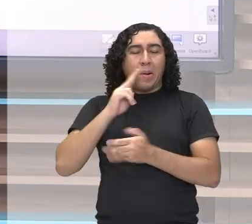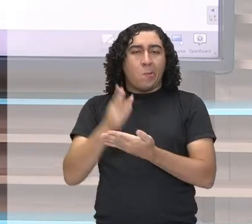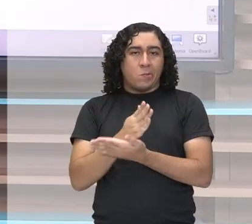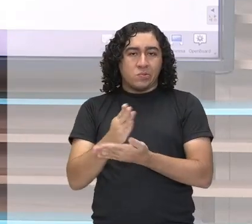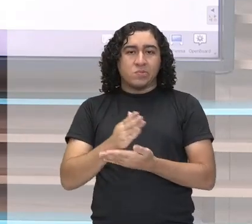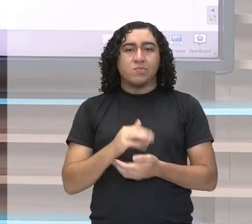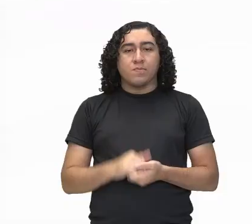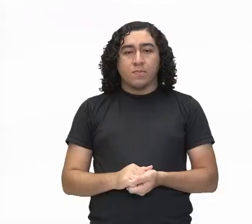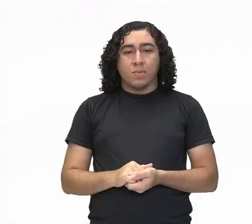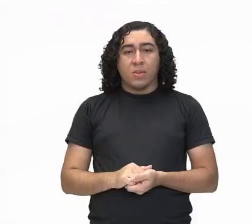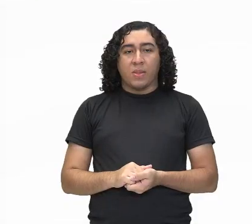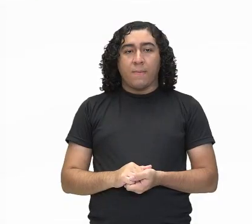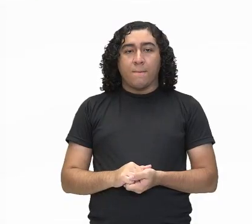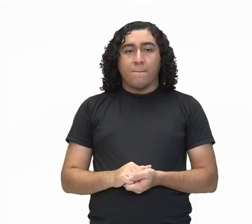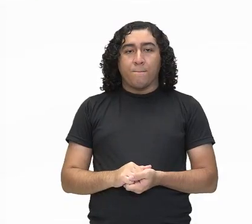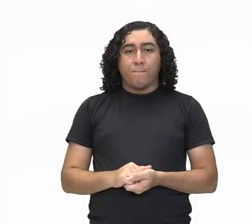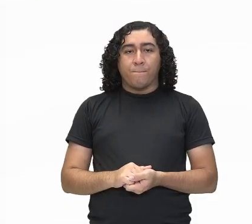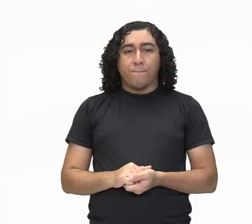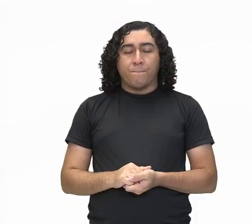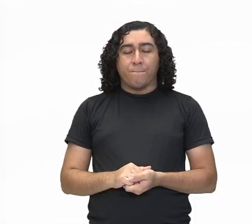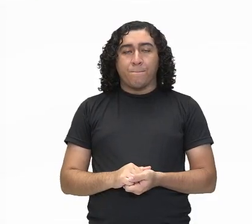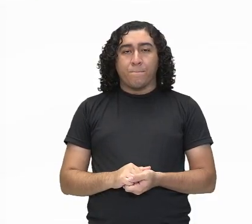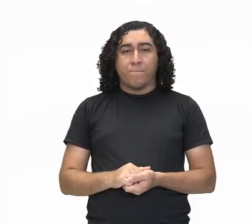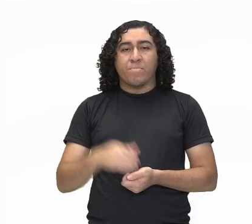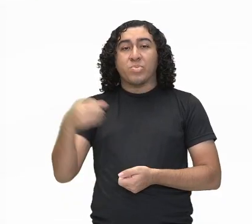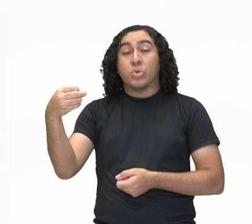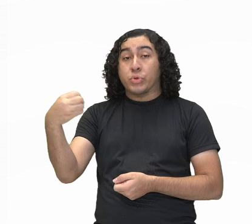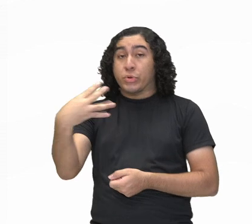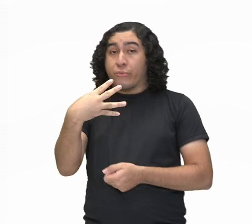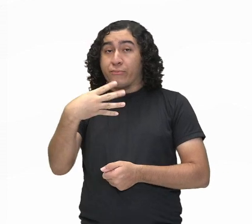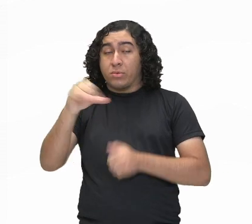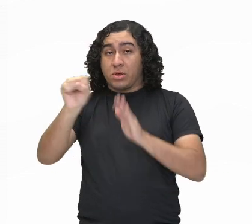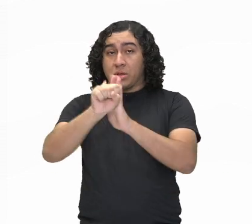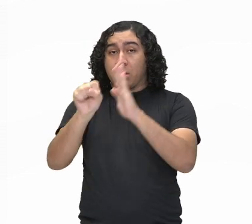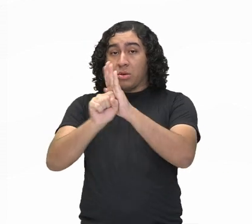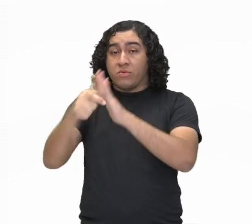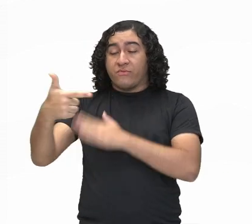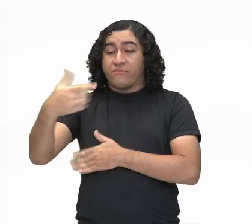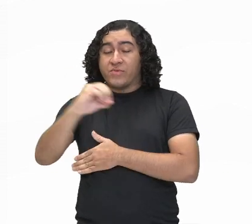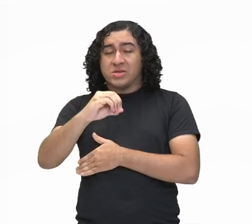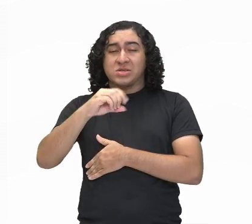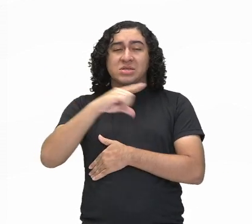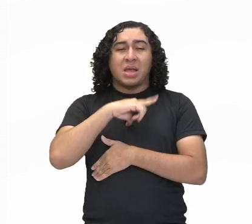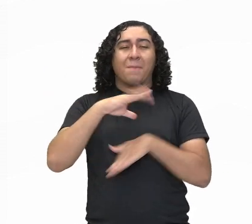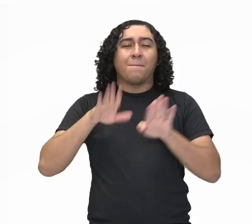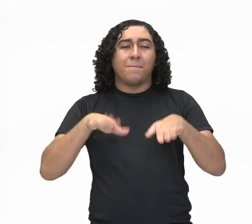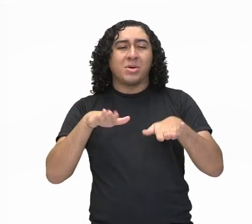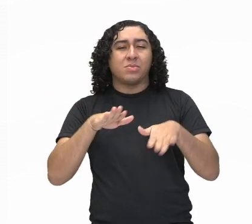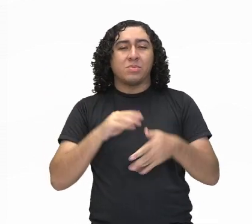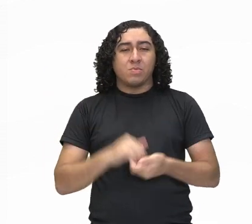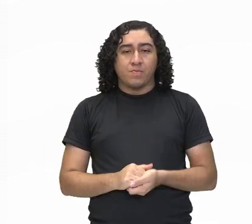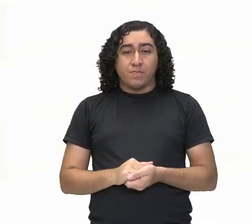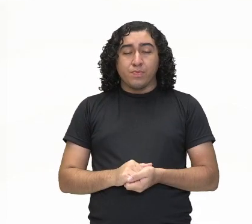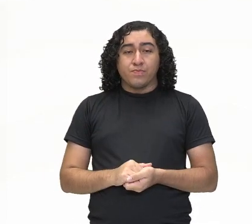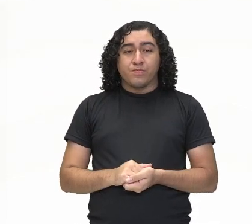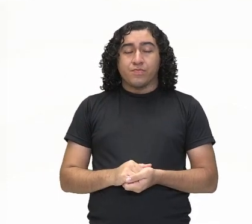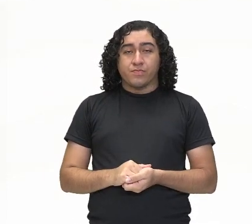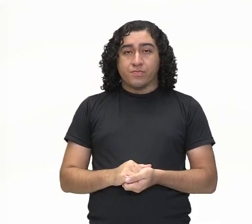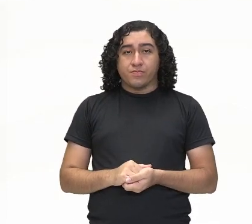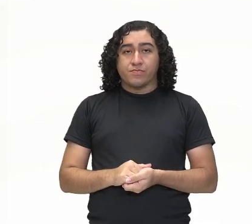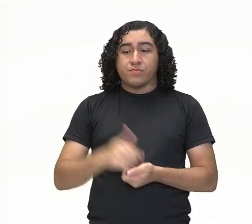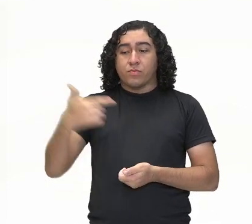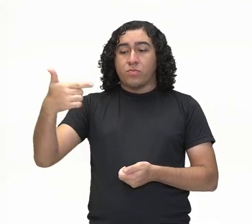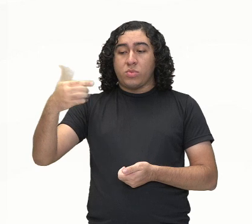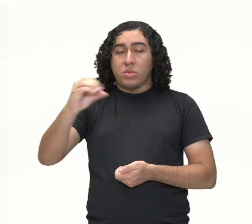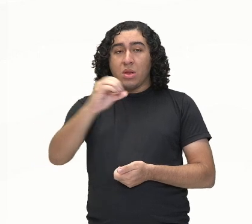Novos fluxos migratórios no século XX, nós temos aí aproximadamente cerca de 200 milhões